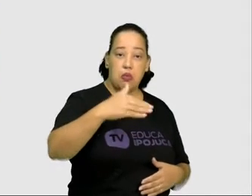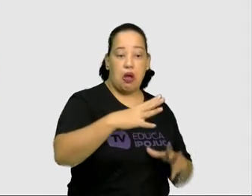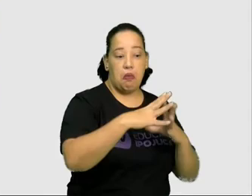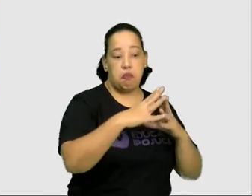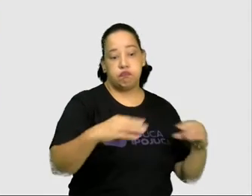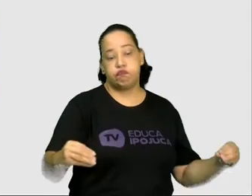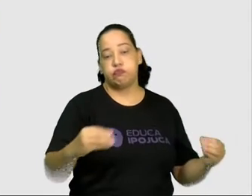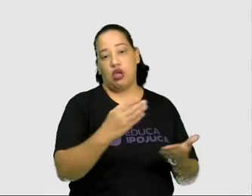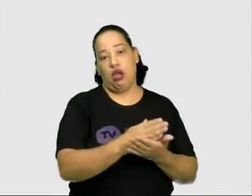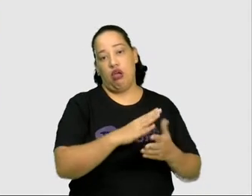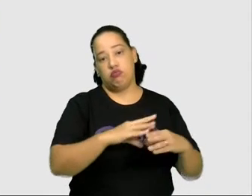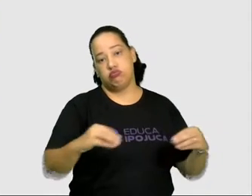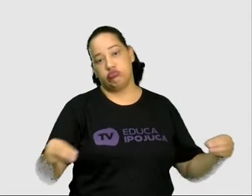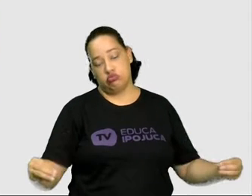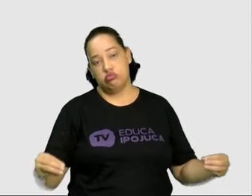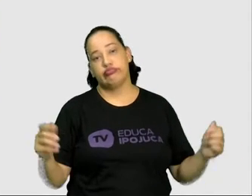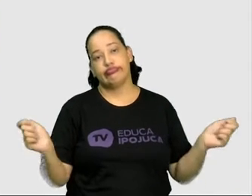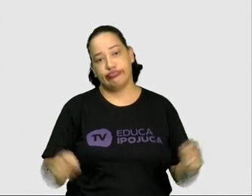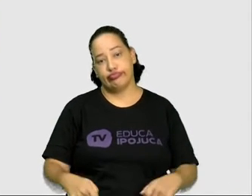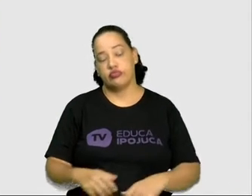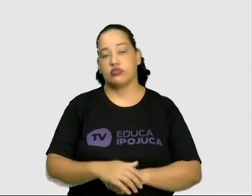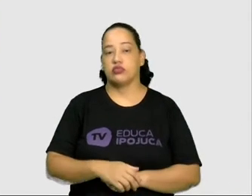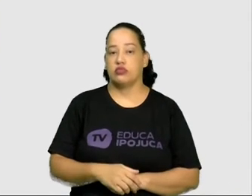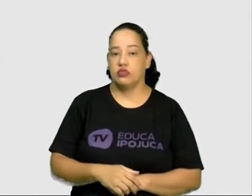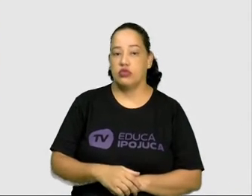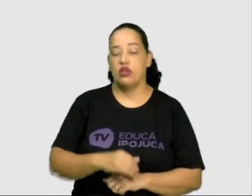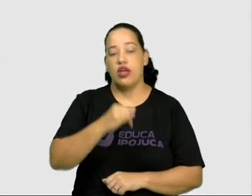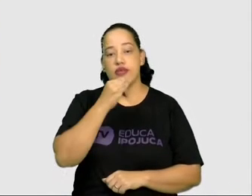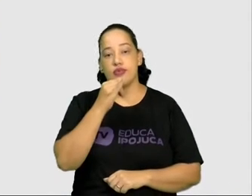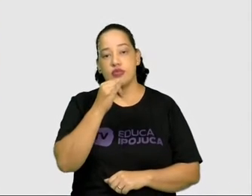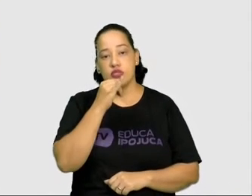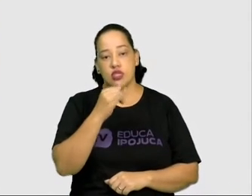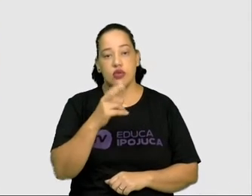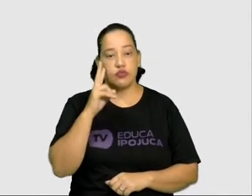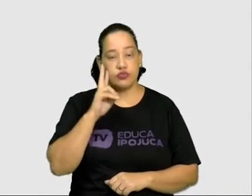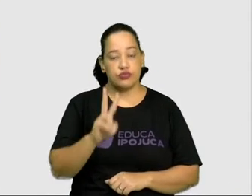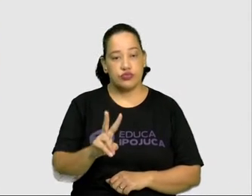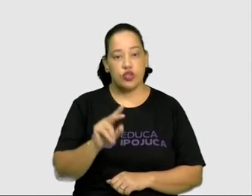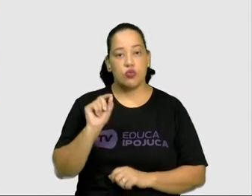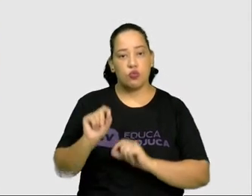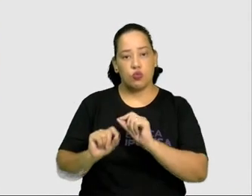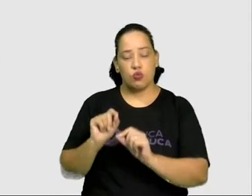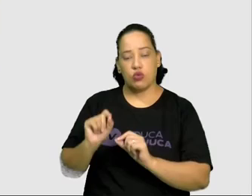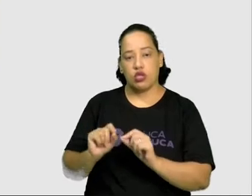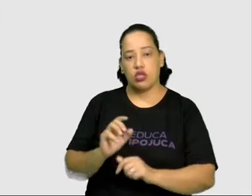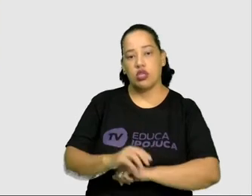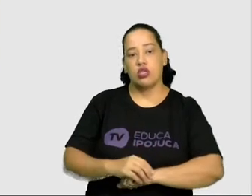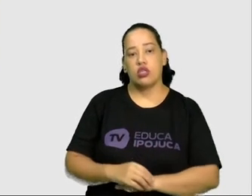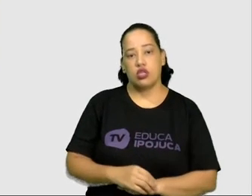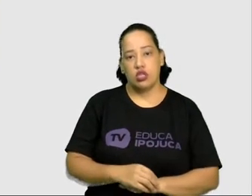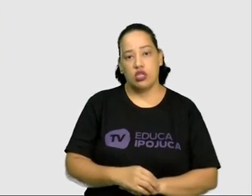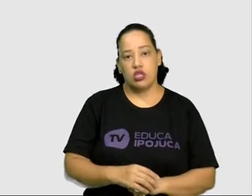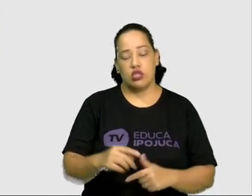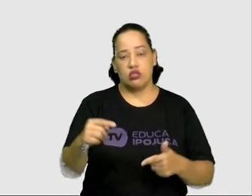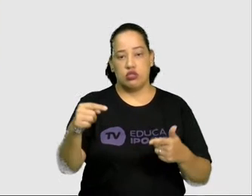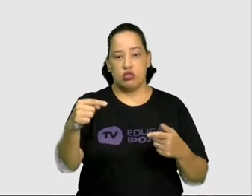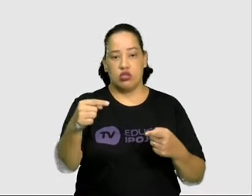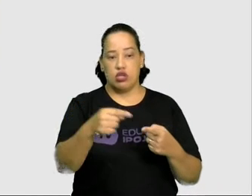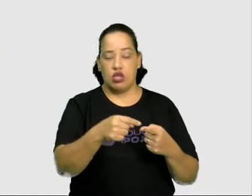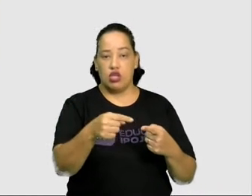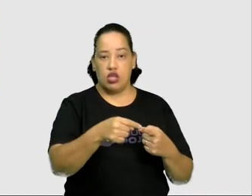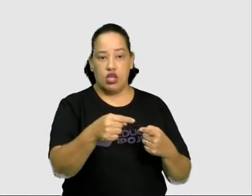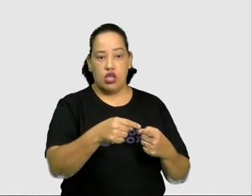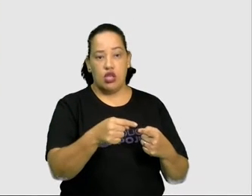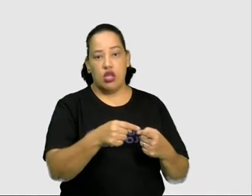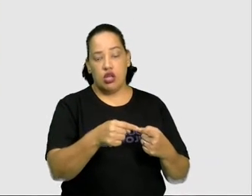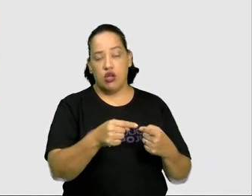exploração continue acontecendo. Dentre os exemplos, podemos citar a bauxita, que é